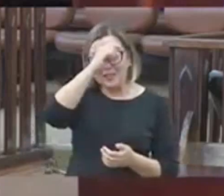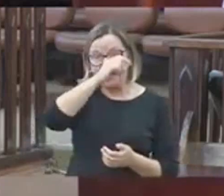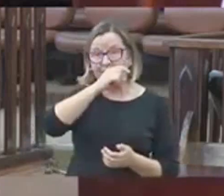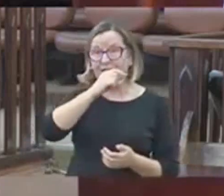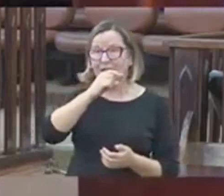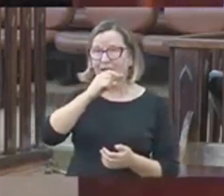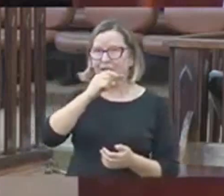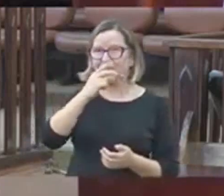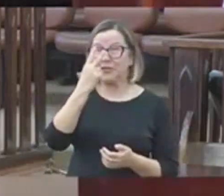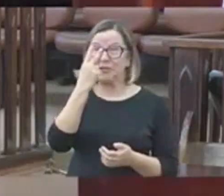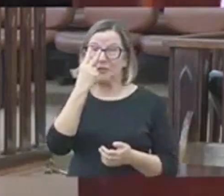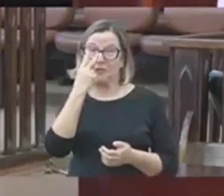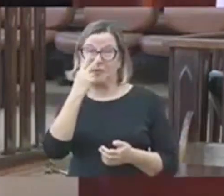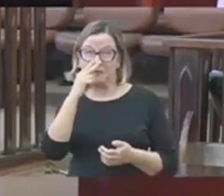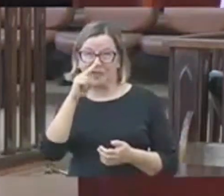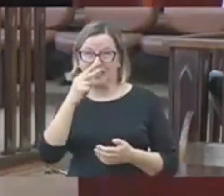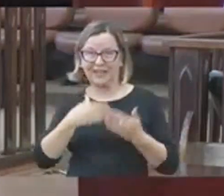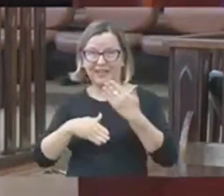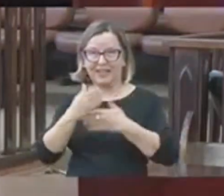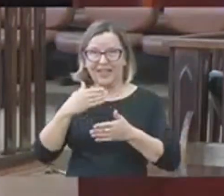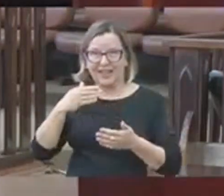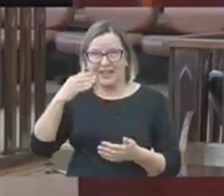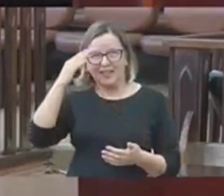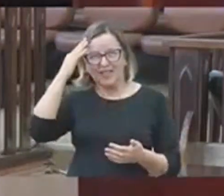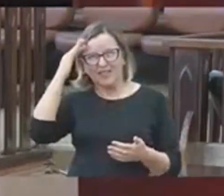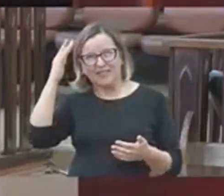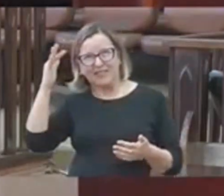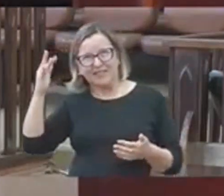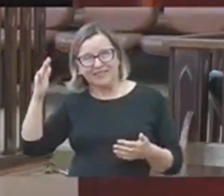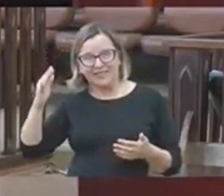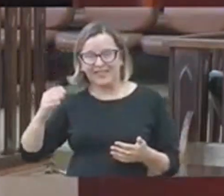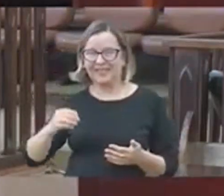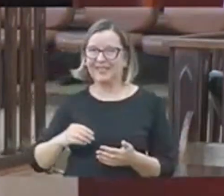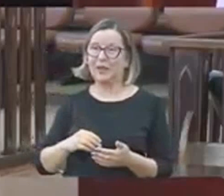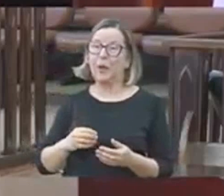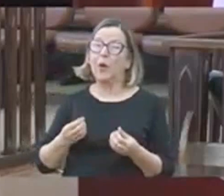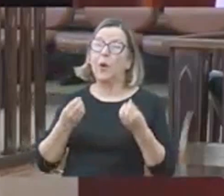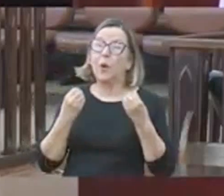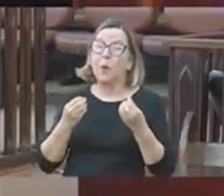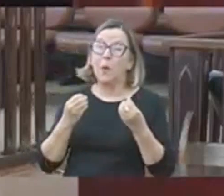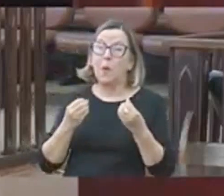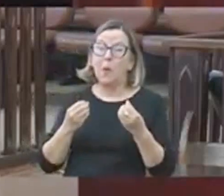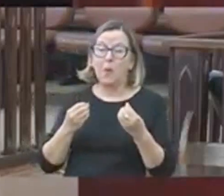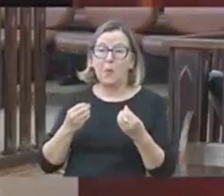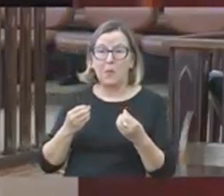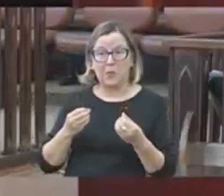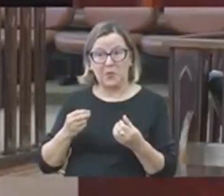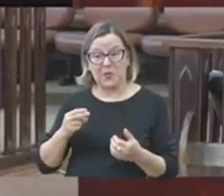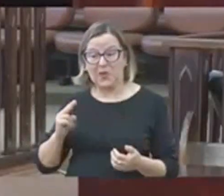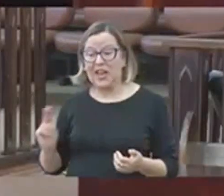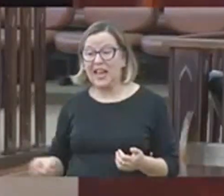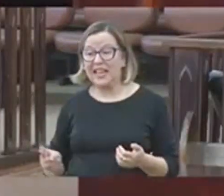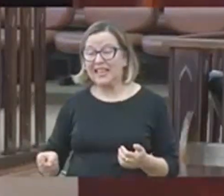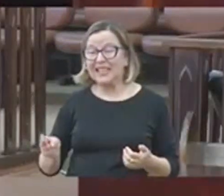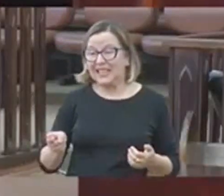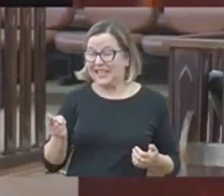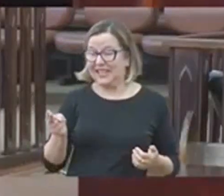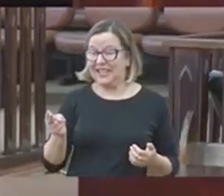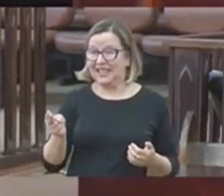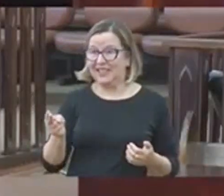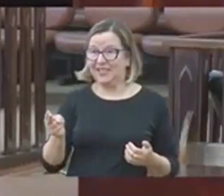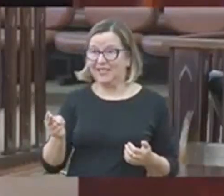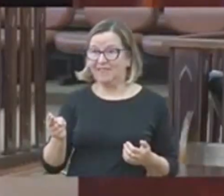imaginar e conceber a eternidade. Uma ilustração que eu ouvi há muitos anos atrás é de que a eternidade se